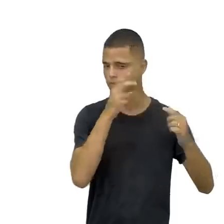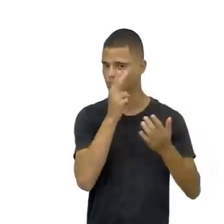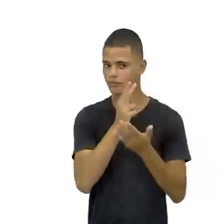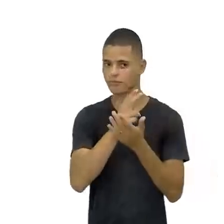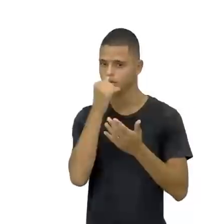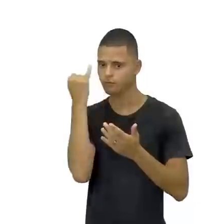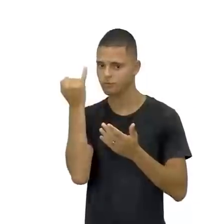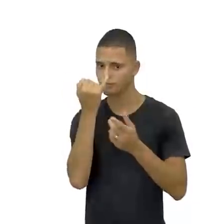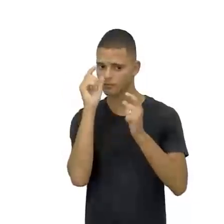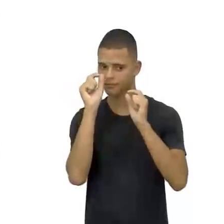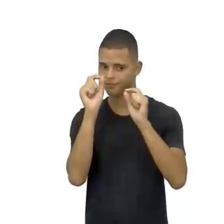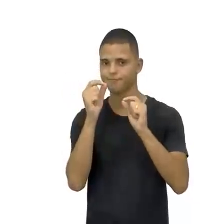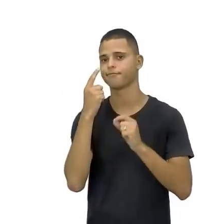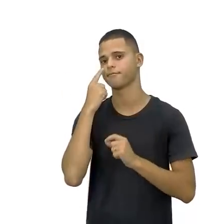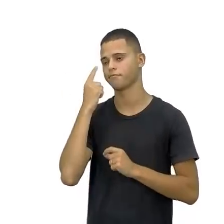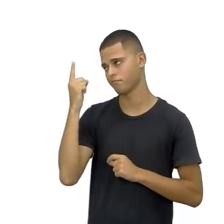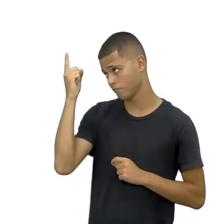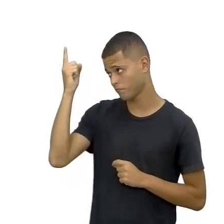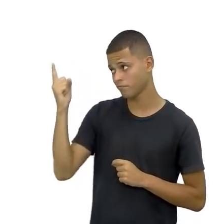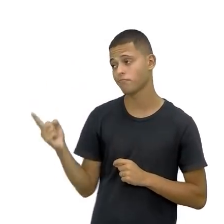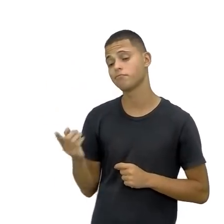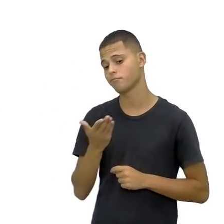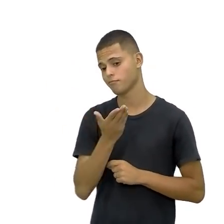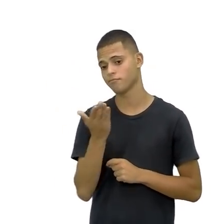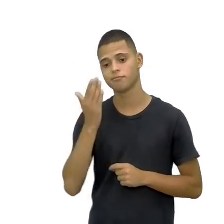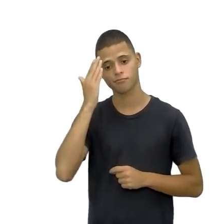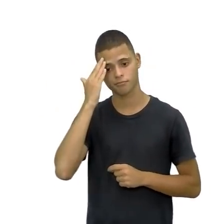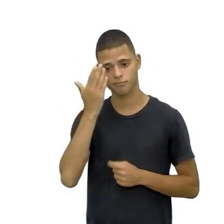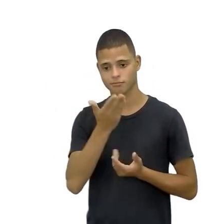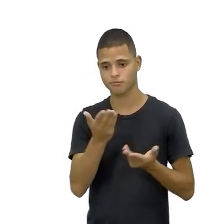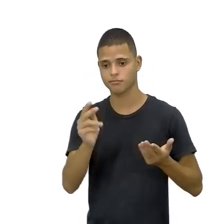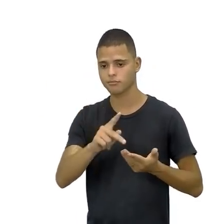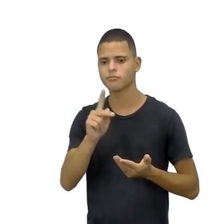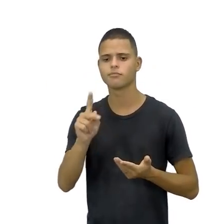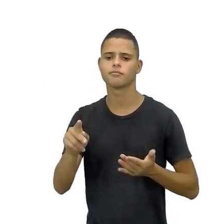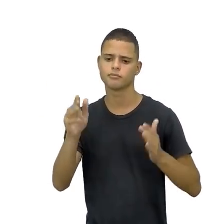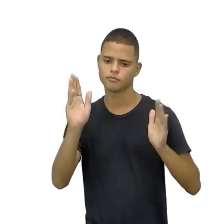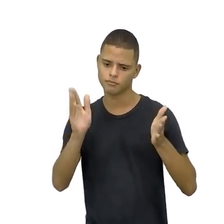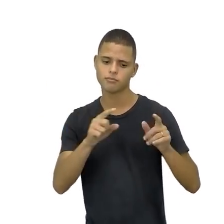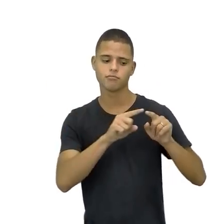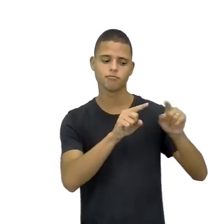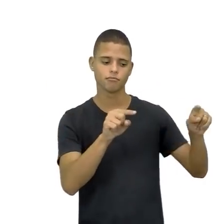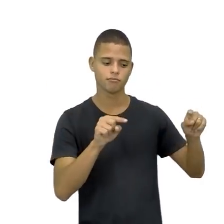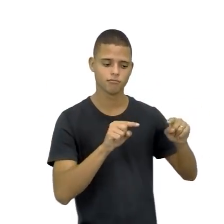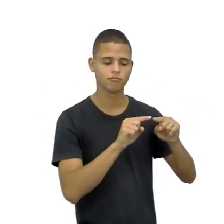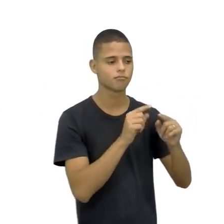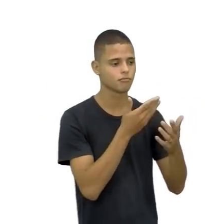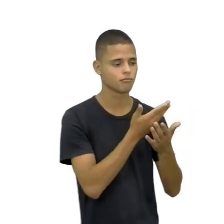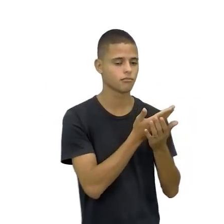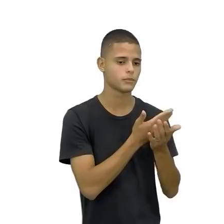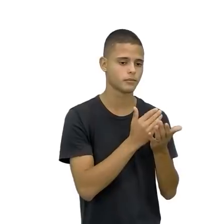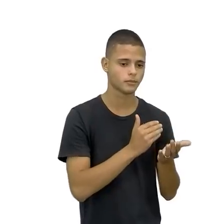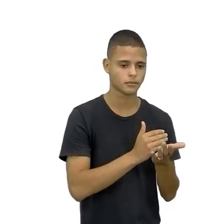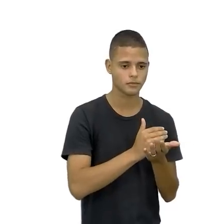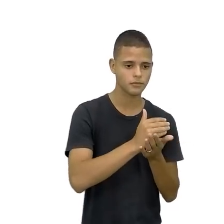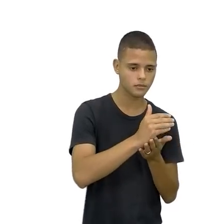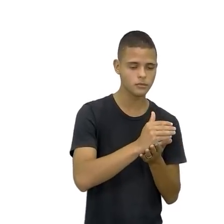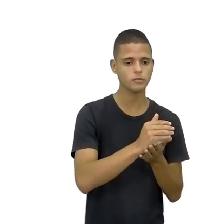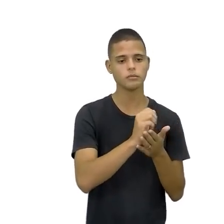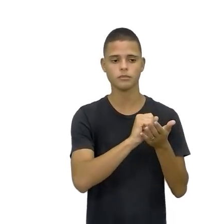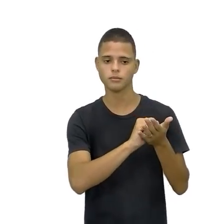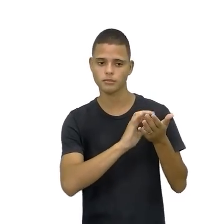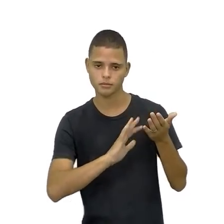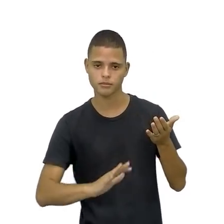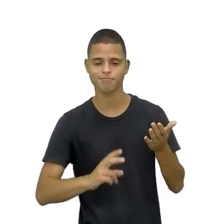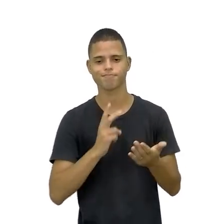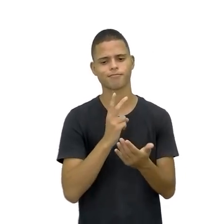a questão dos objetivos. Os professores já fazem isso normalmente em sala de aula, quando entram com as atividades, então